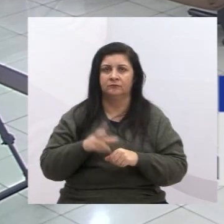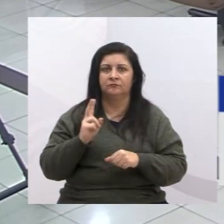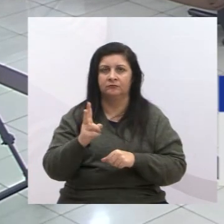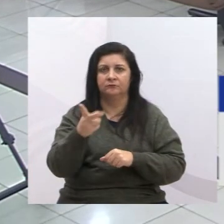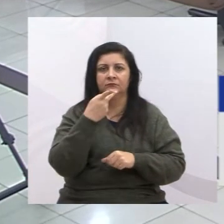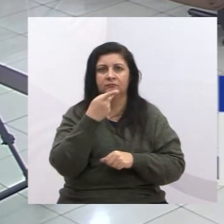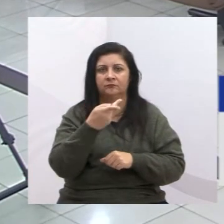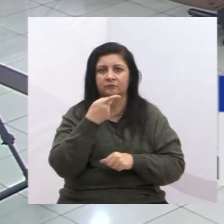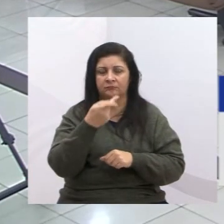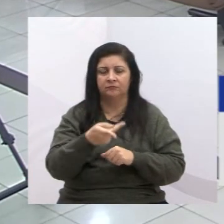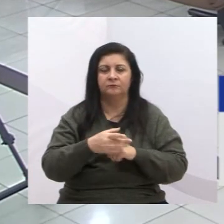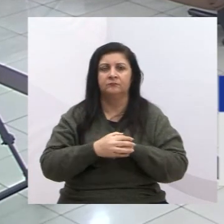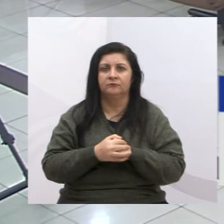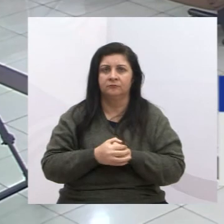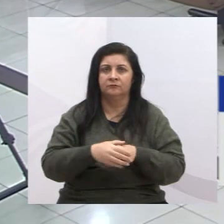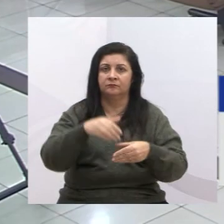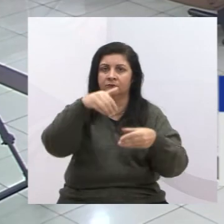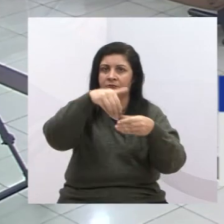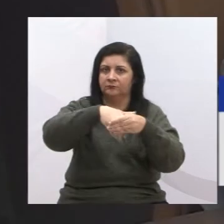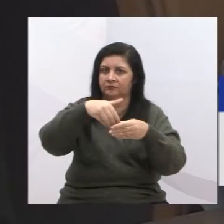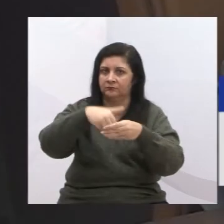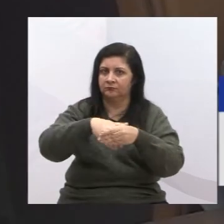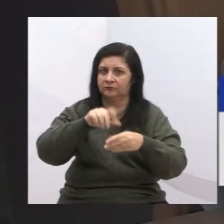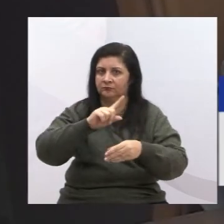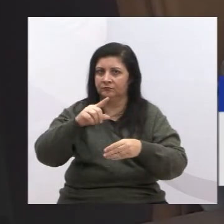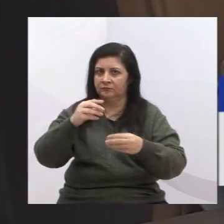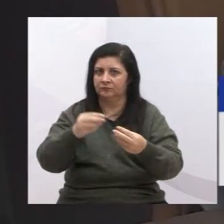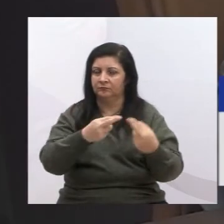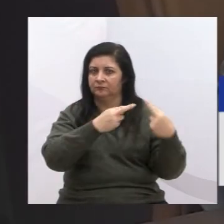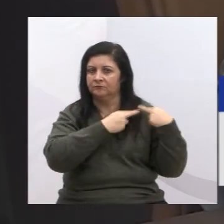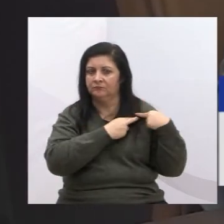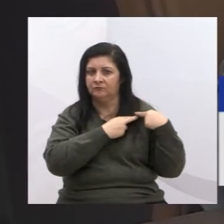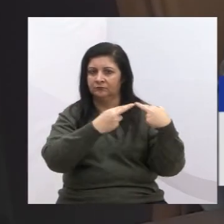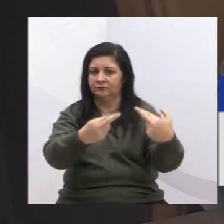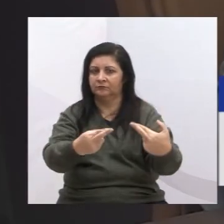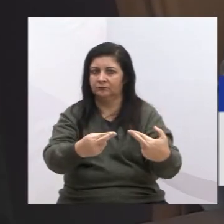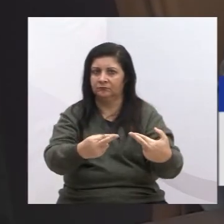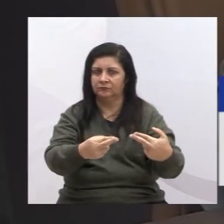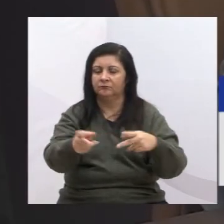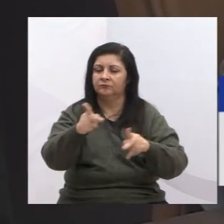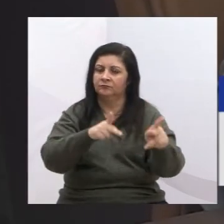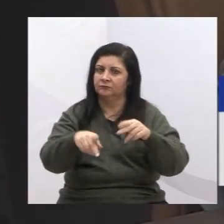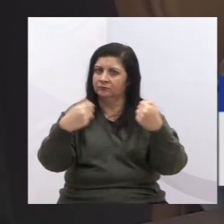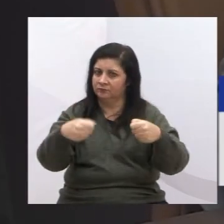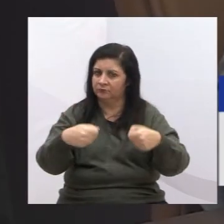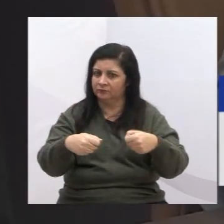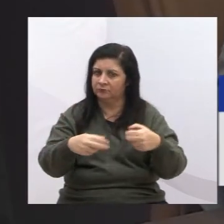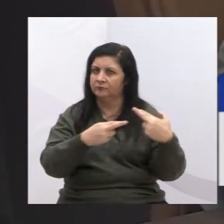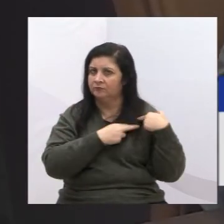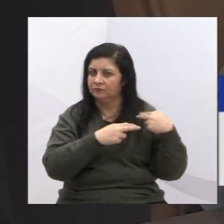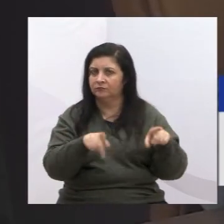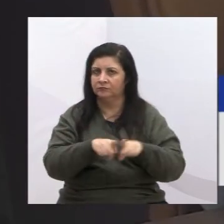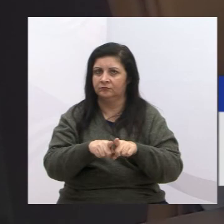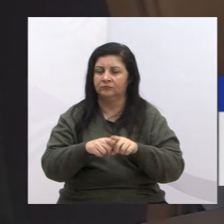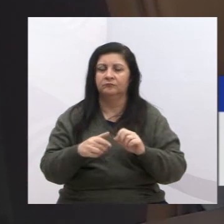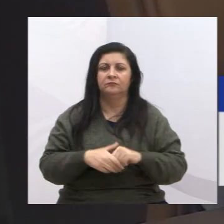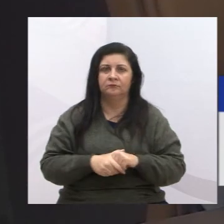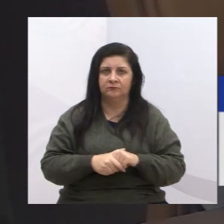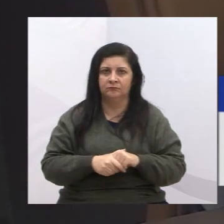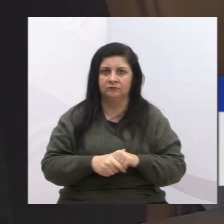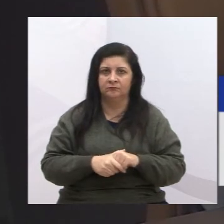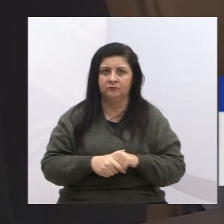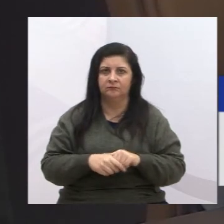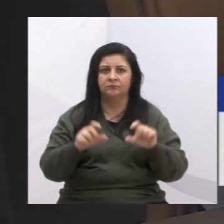acho que votar não é transferir responsabilidade, a população tem que fazer a parte dela. E também sempre uso